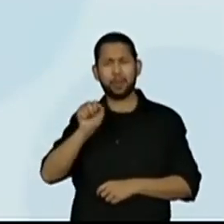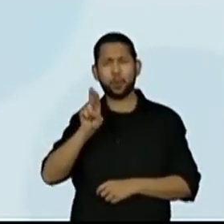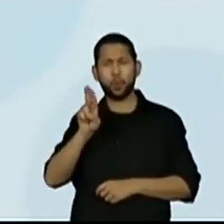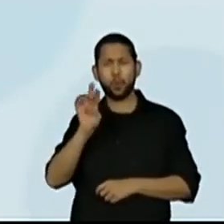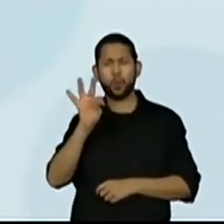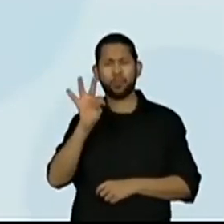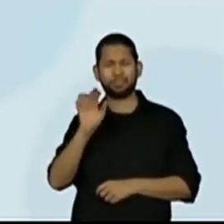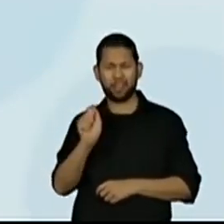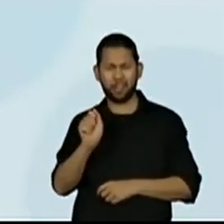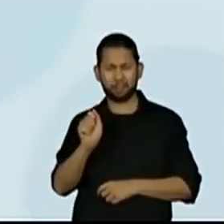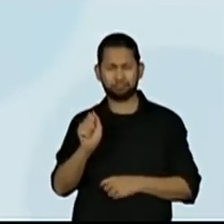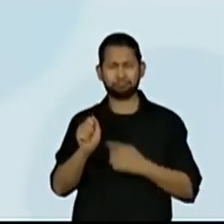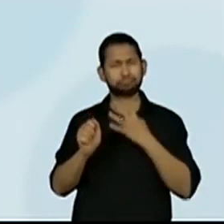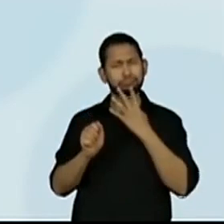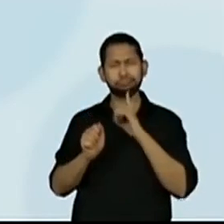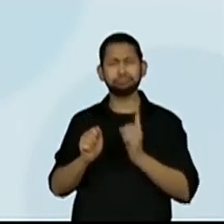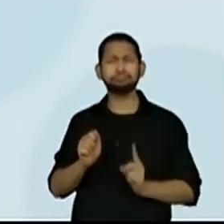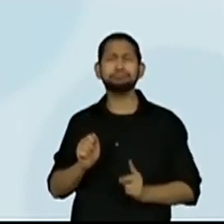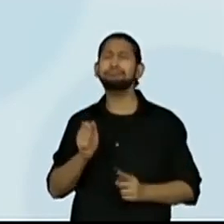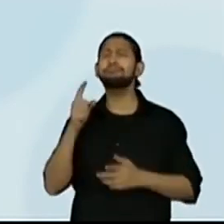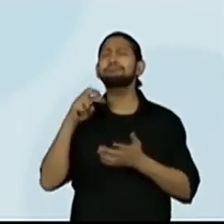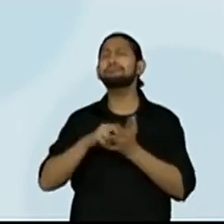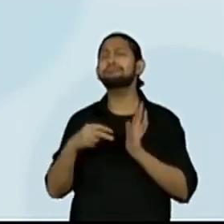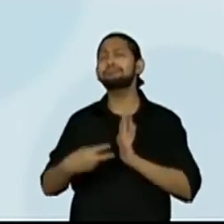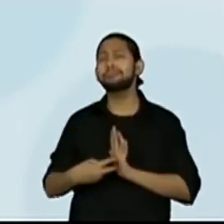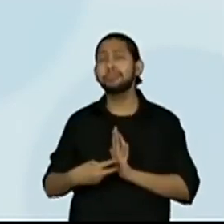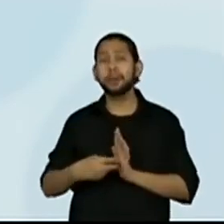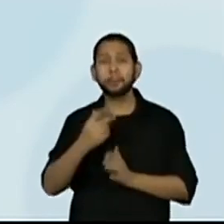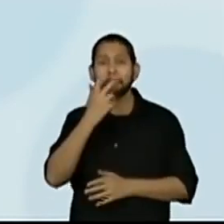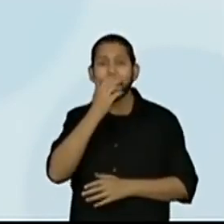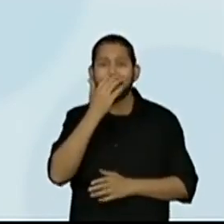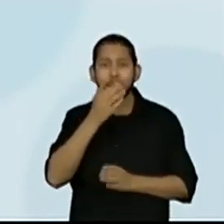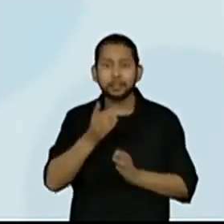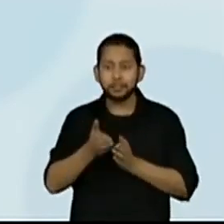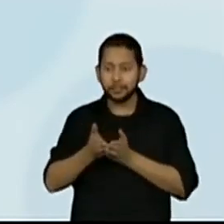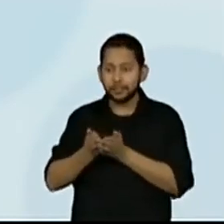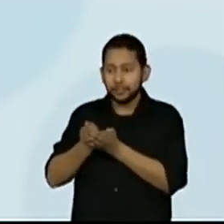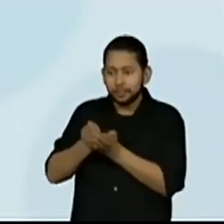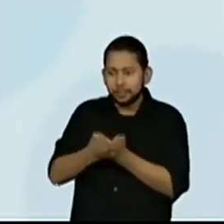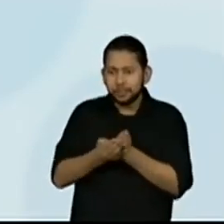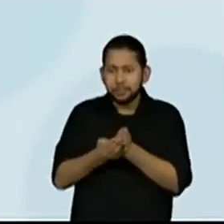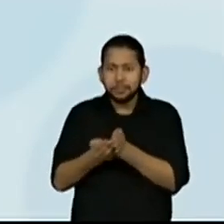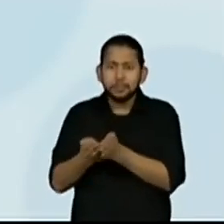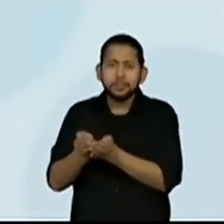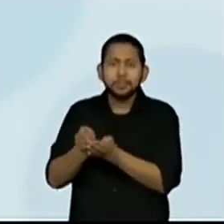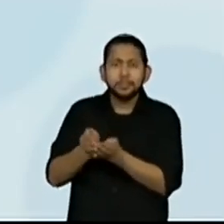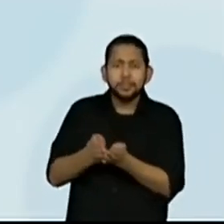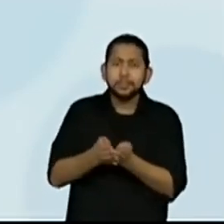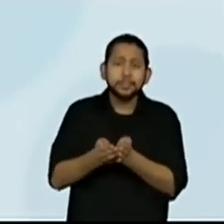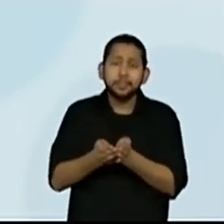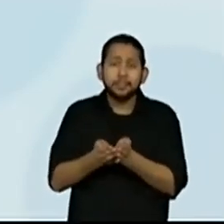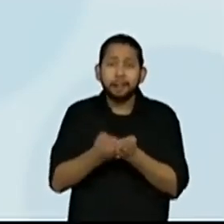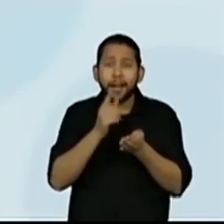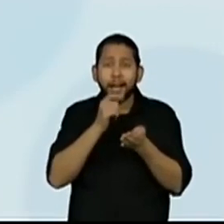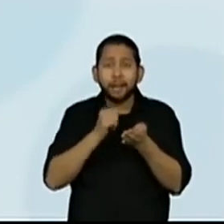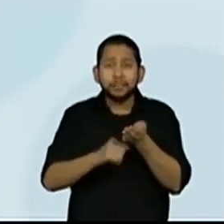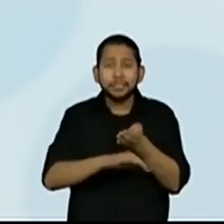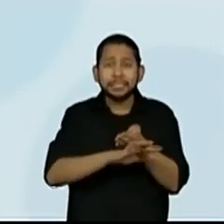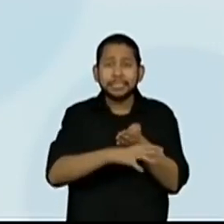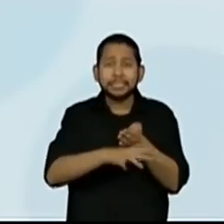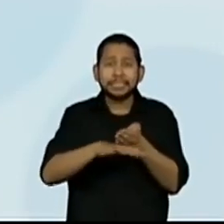que não é do meu uso comum, mas que significa navegação, posso trabalhar também, fazer